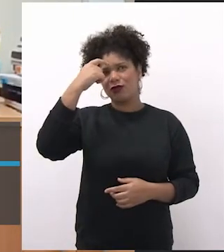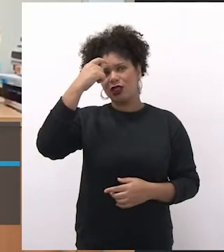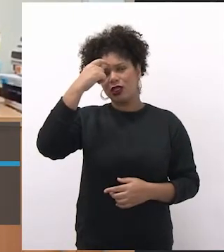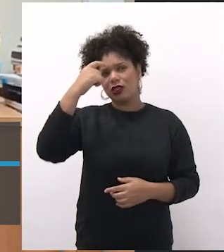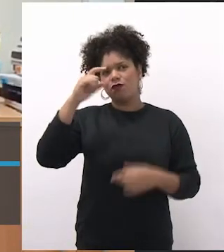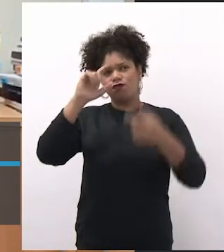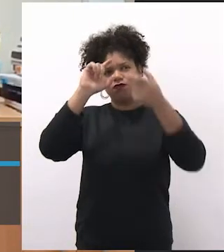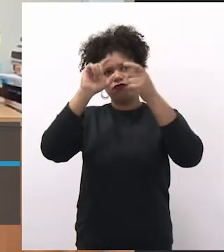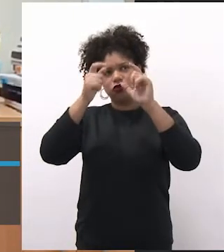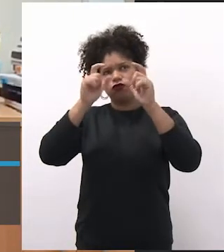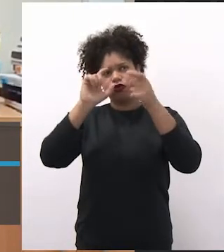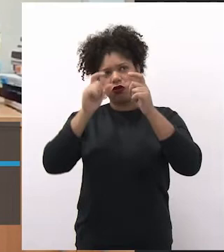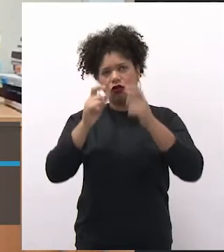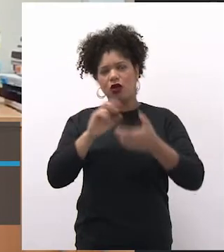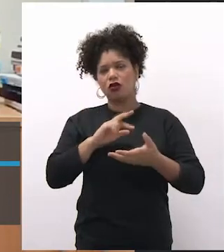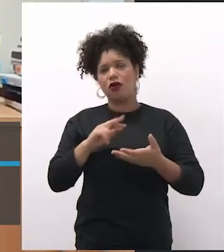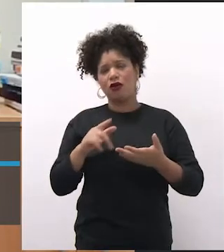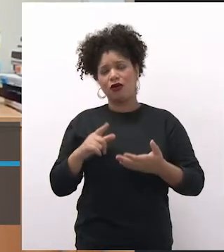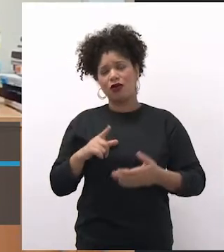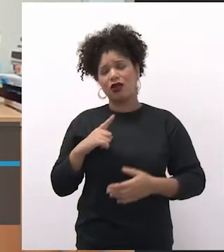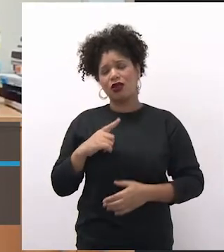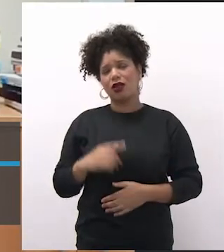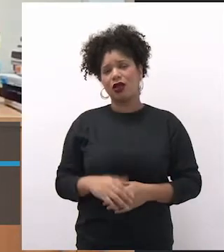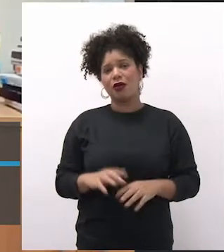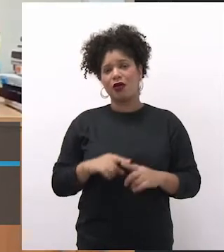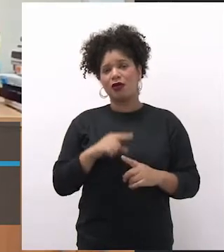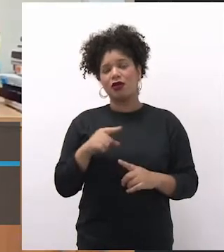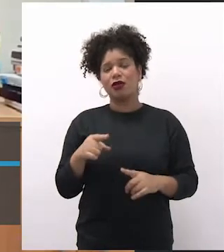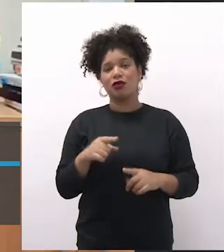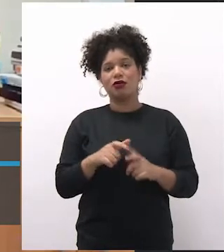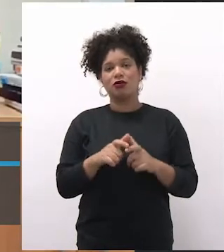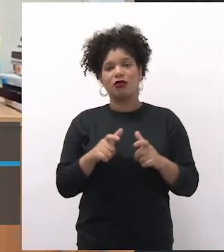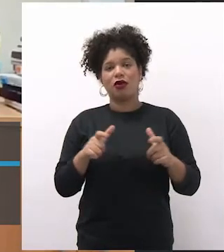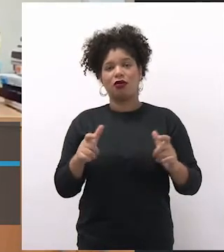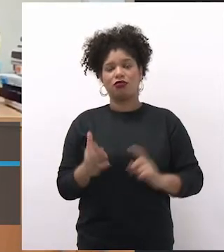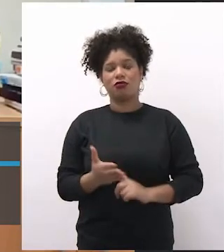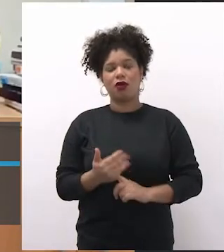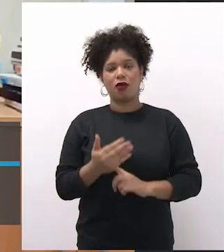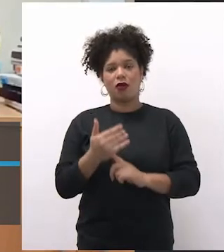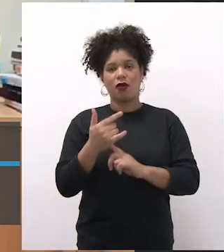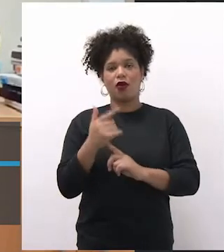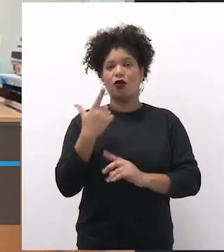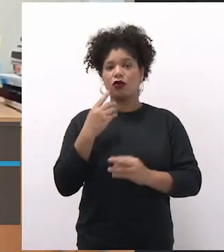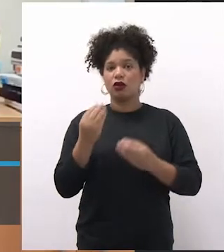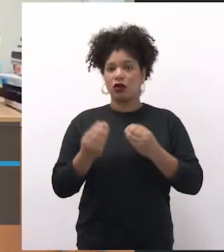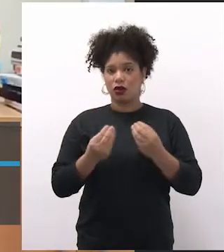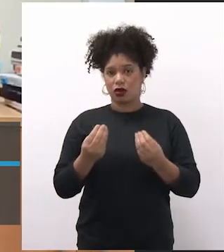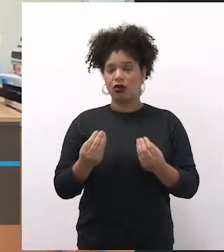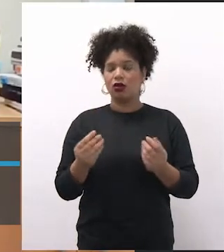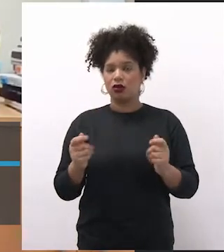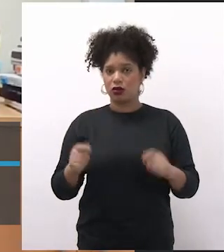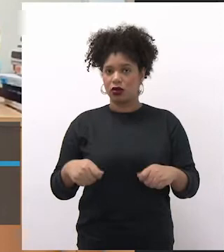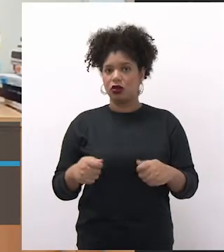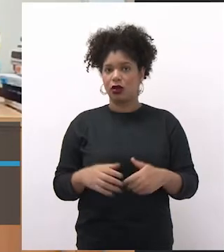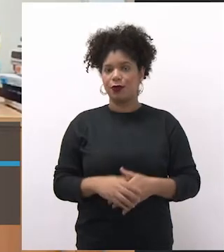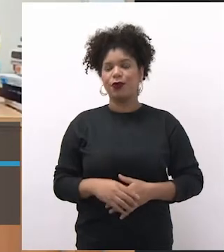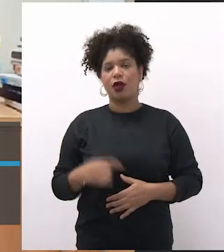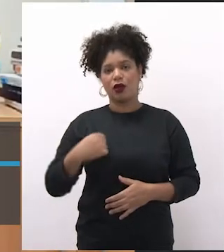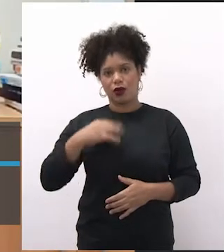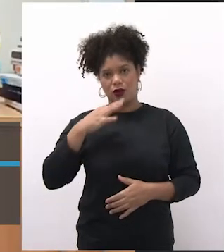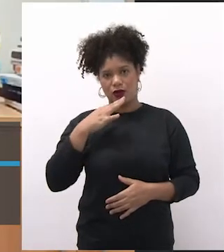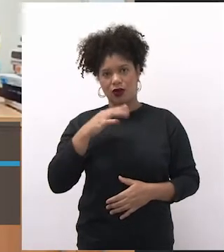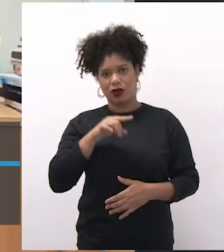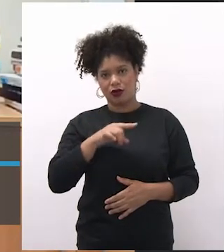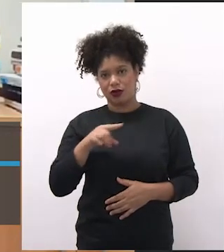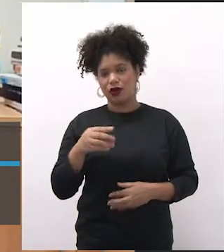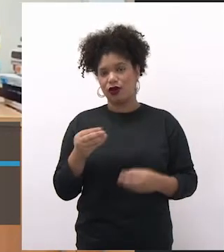conquistando através da tecnologia. A tecnologia proporcionou isso, né? Eu conheci vocês